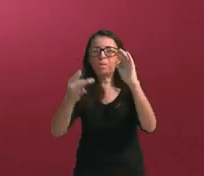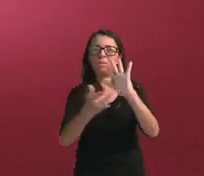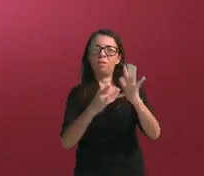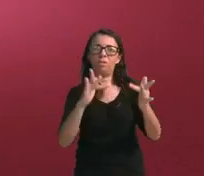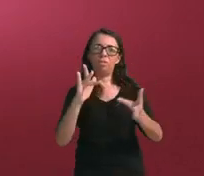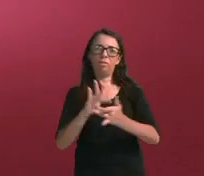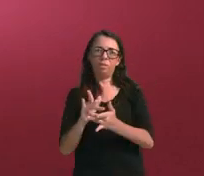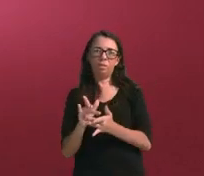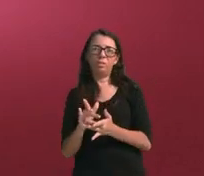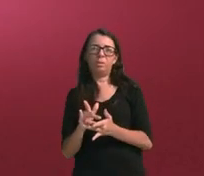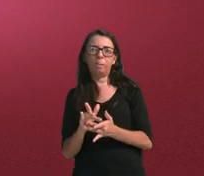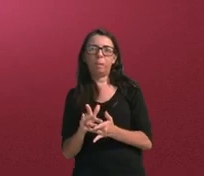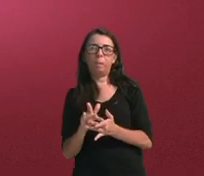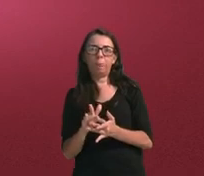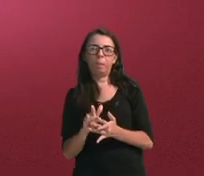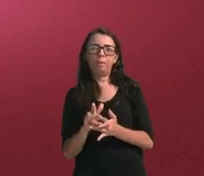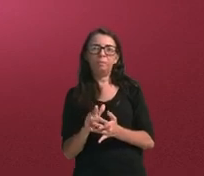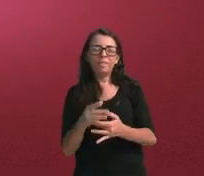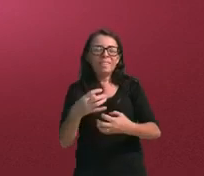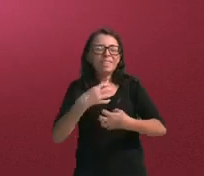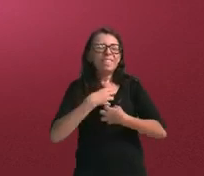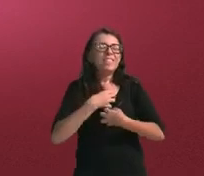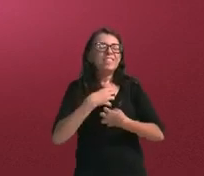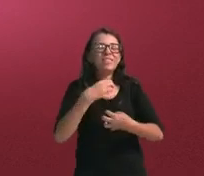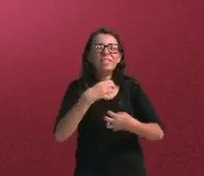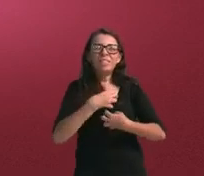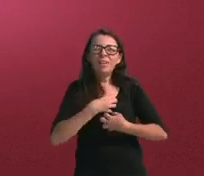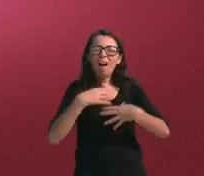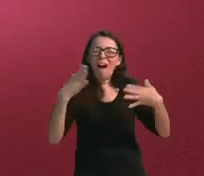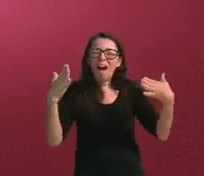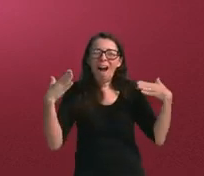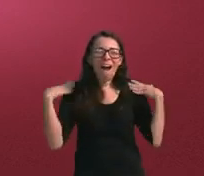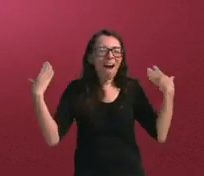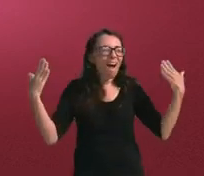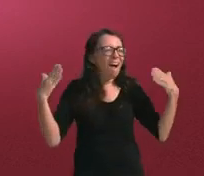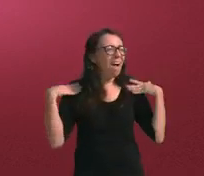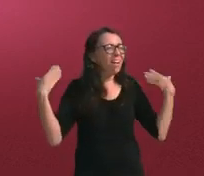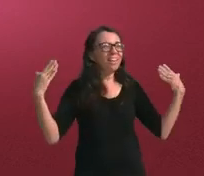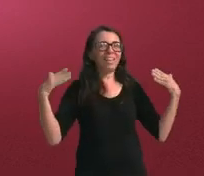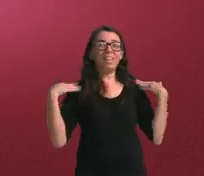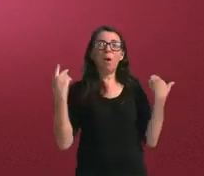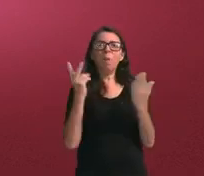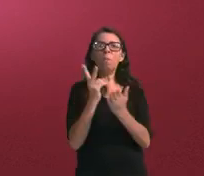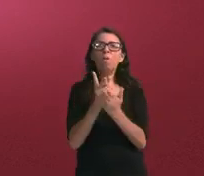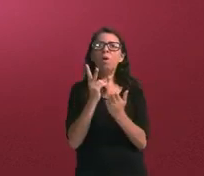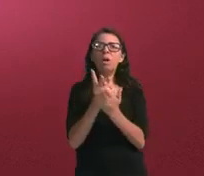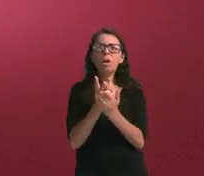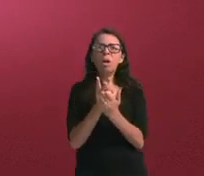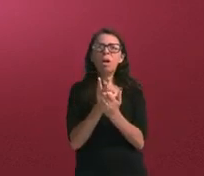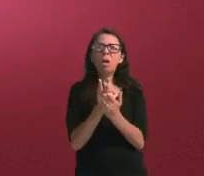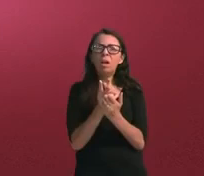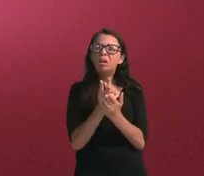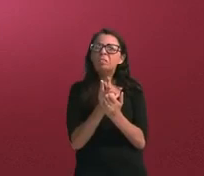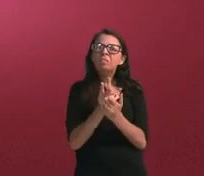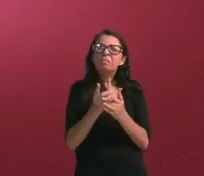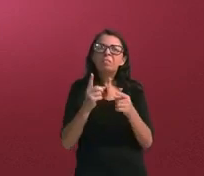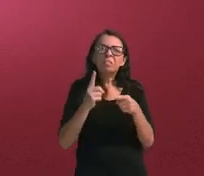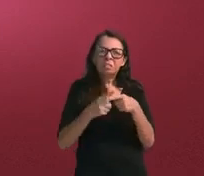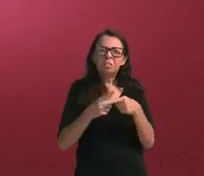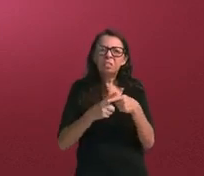a submissão dos espíritos. Verso de número 20. Não obstante,